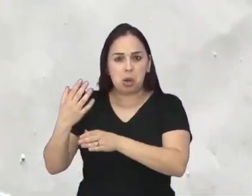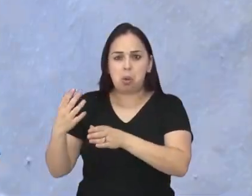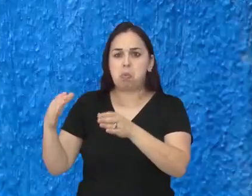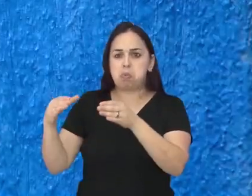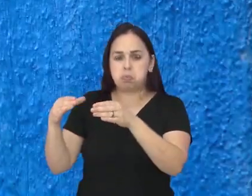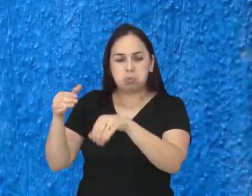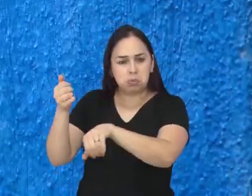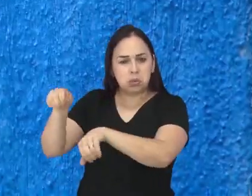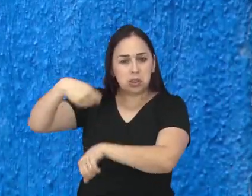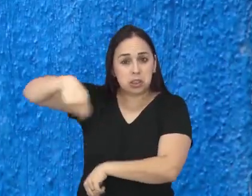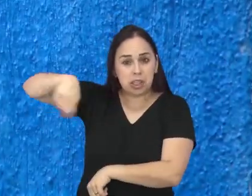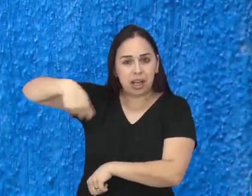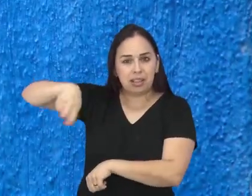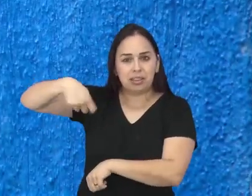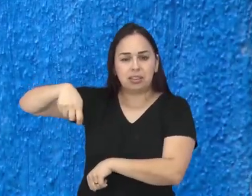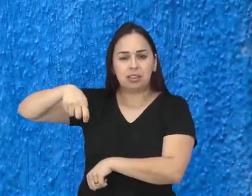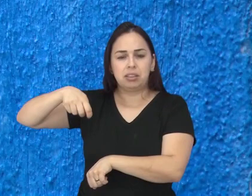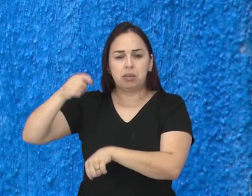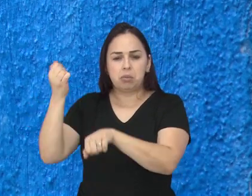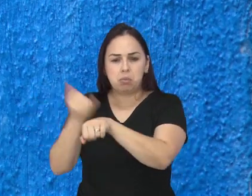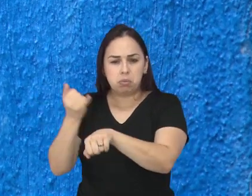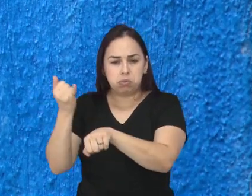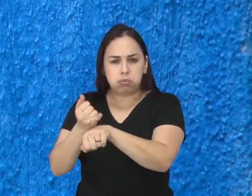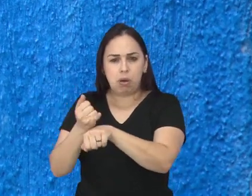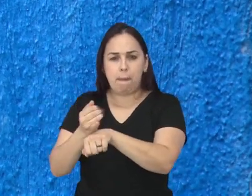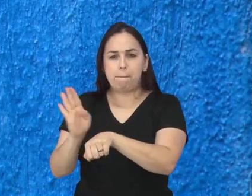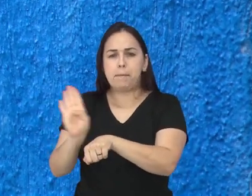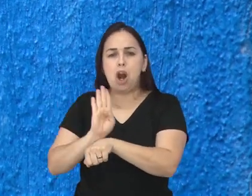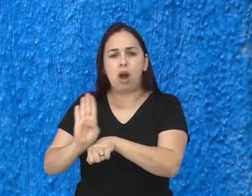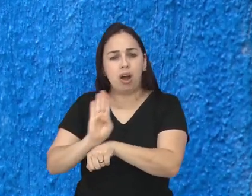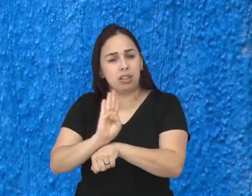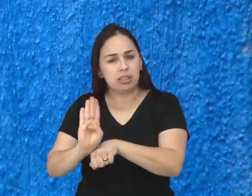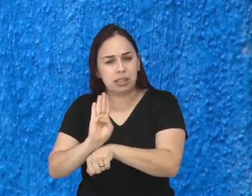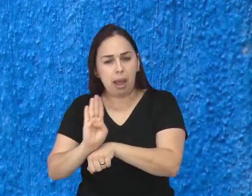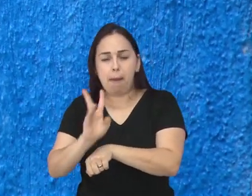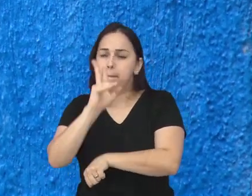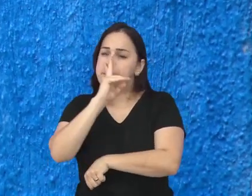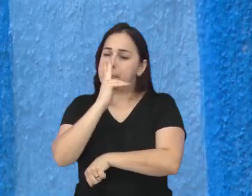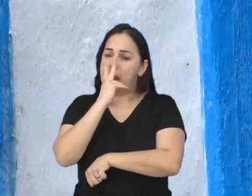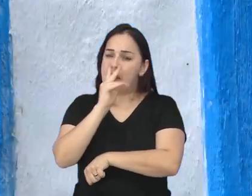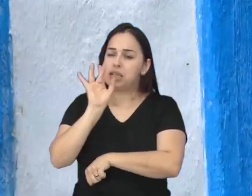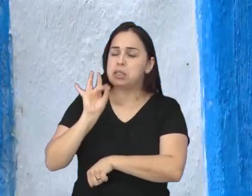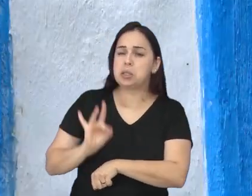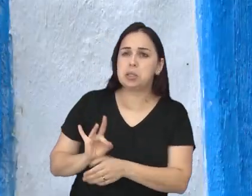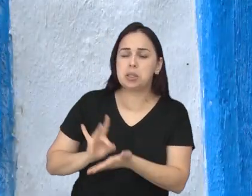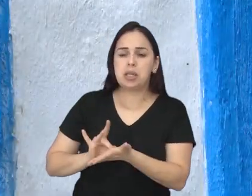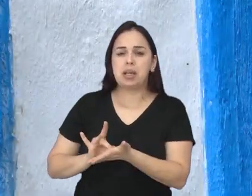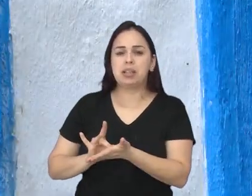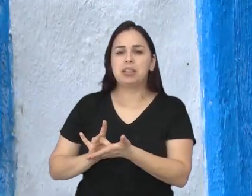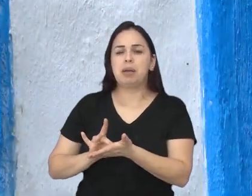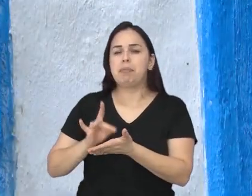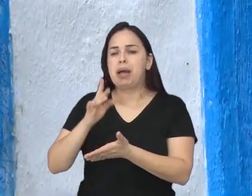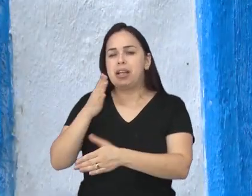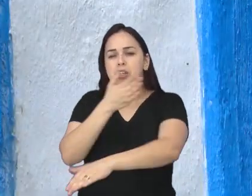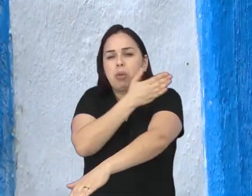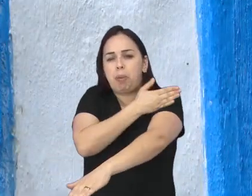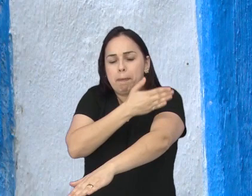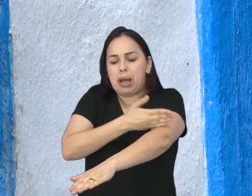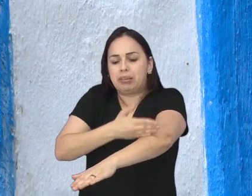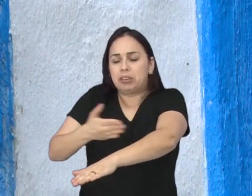é uma fundição de bronze que parece realmente uma fundição renascentista,